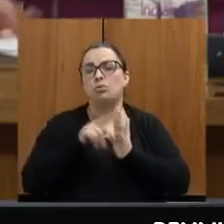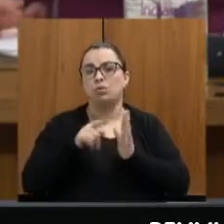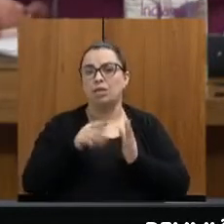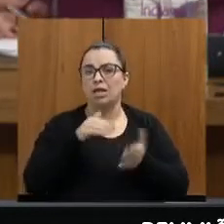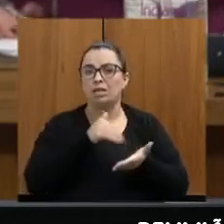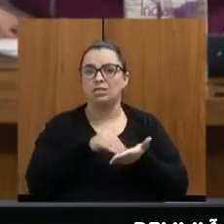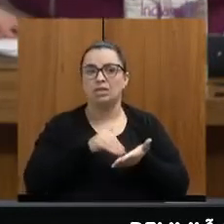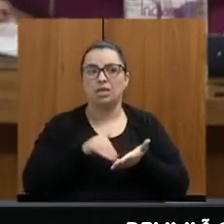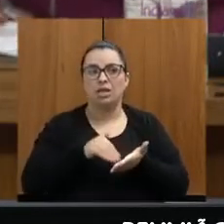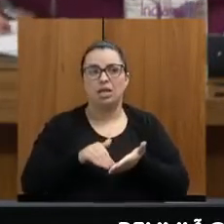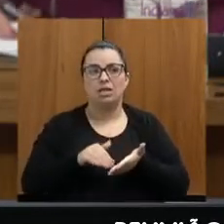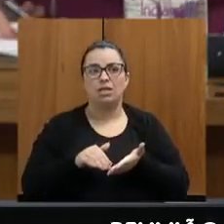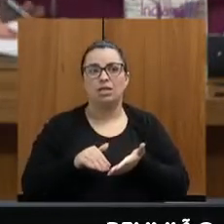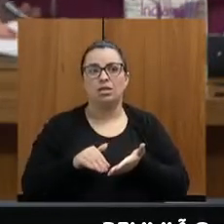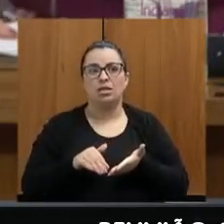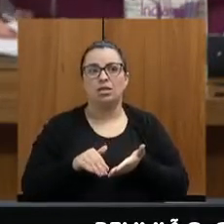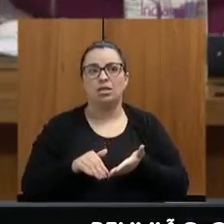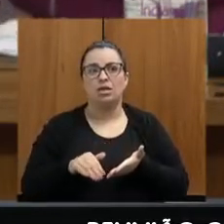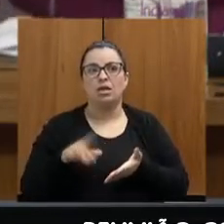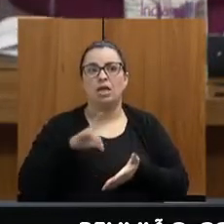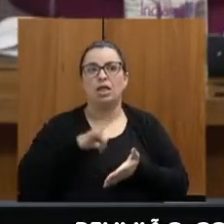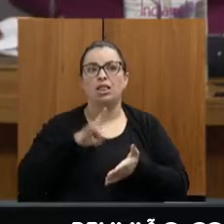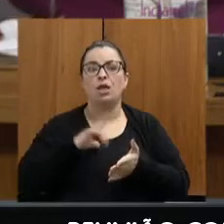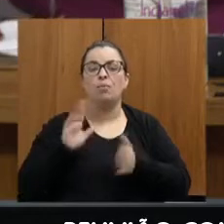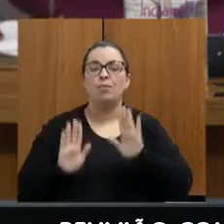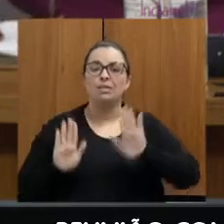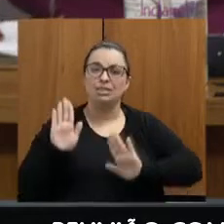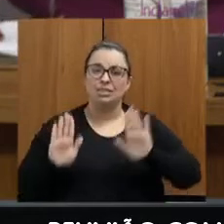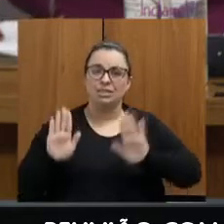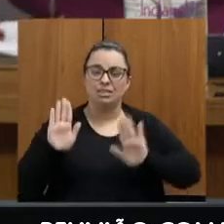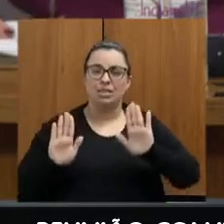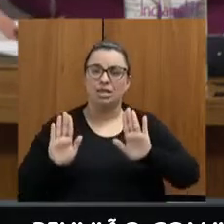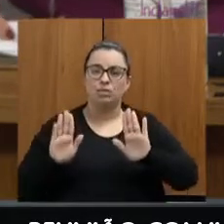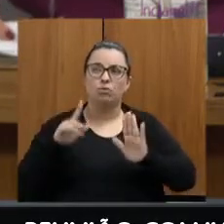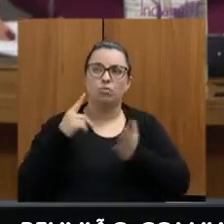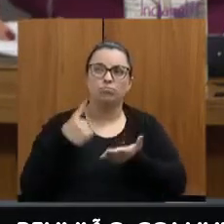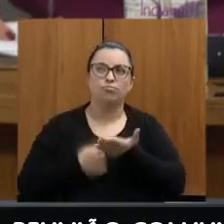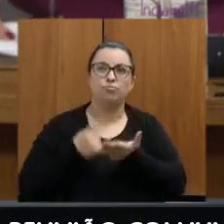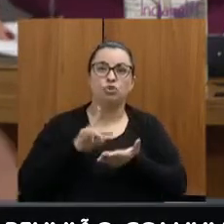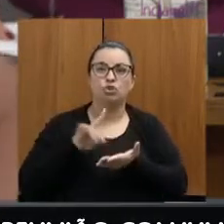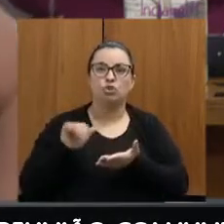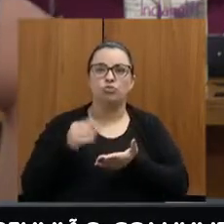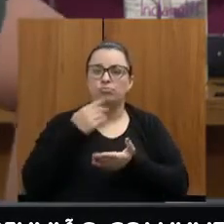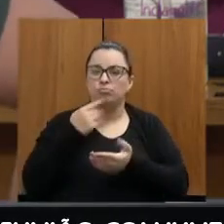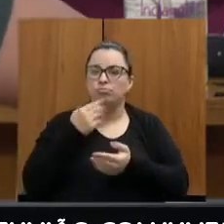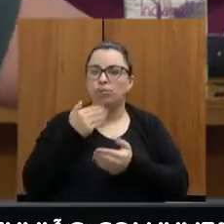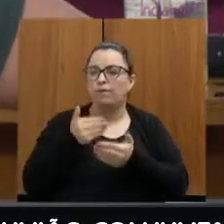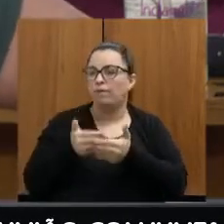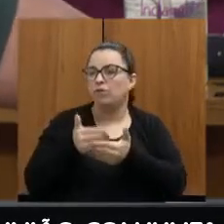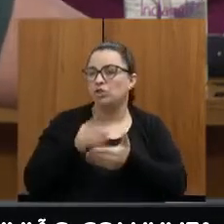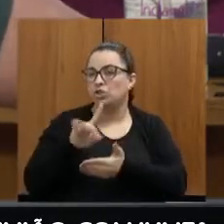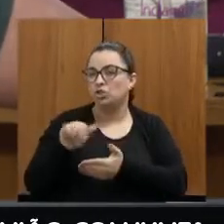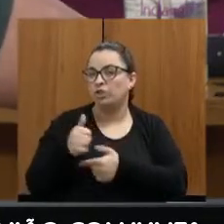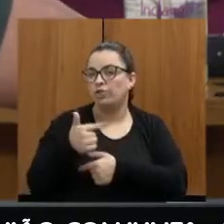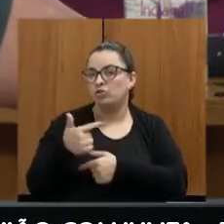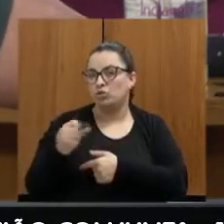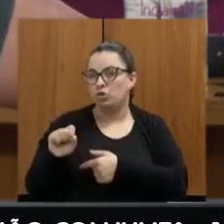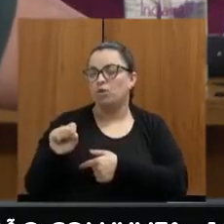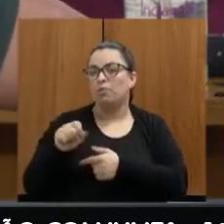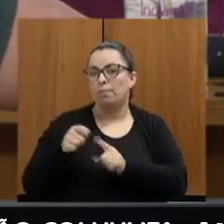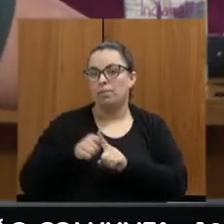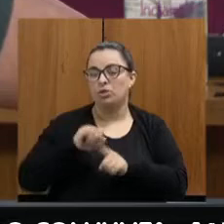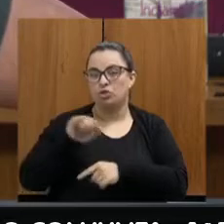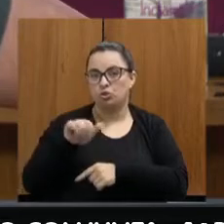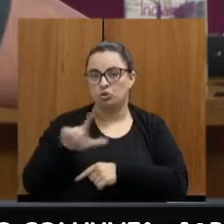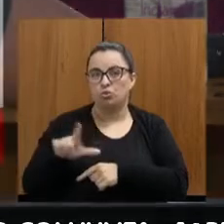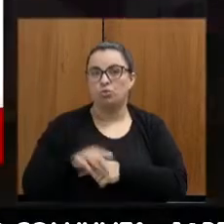Ah e por termos uma licitação marcada por dia vinte e oito de julho alguns algumas